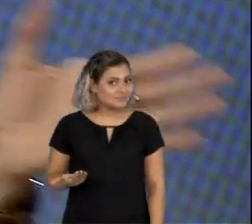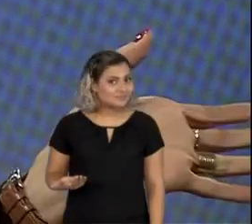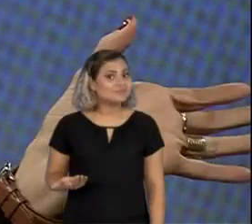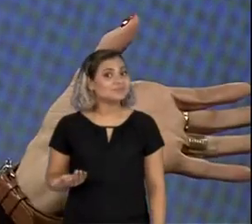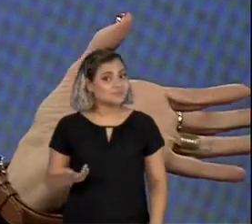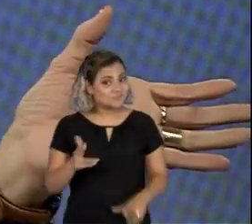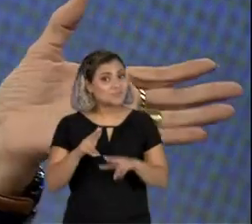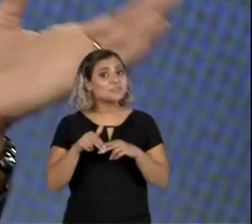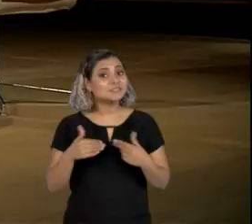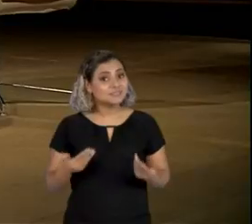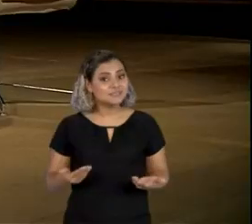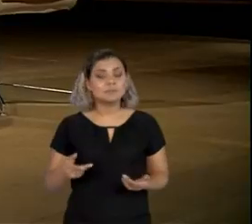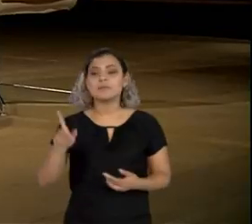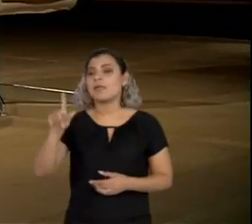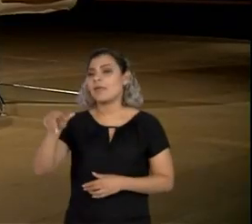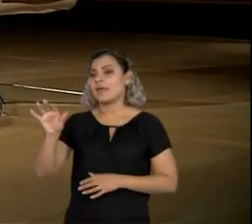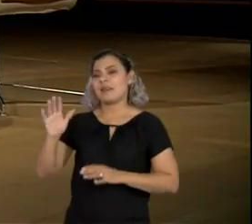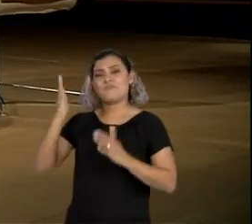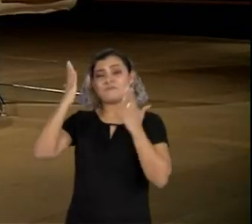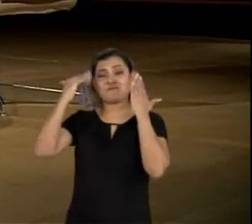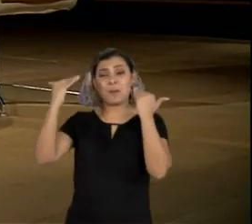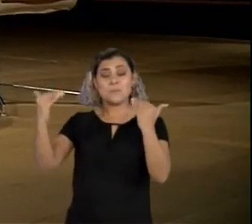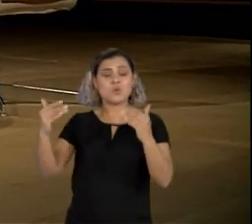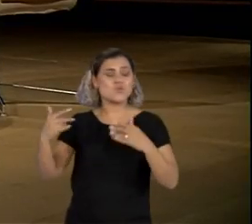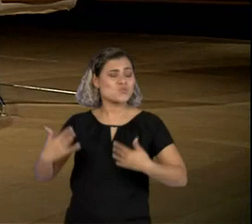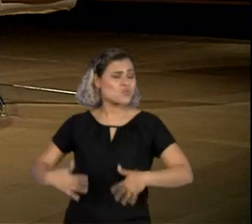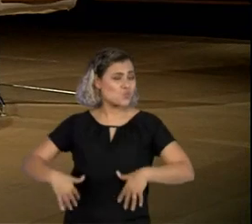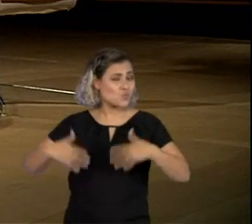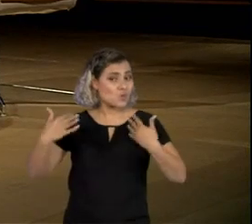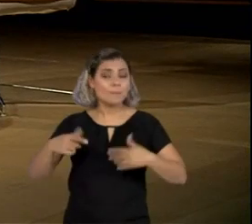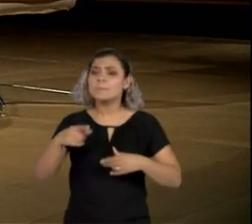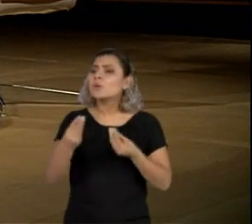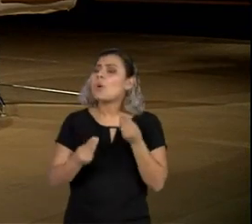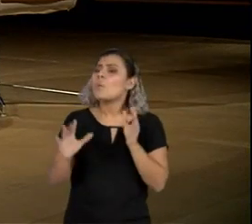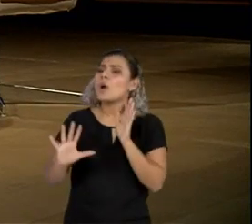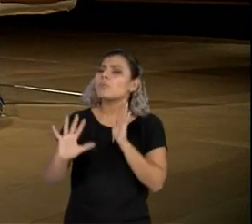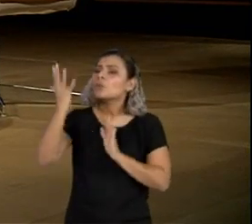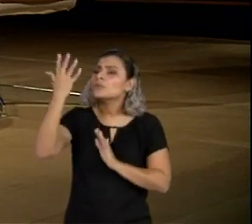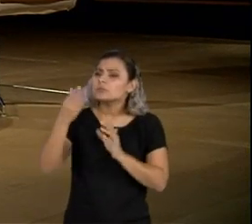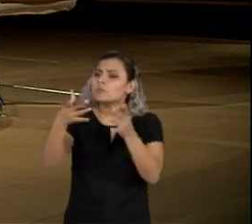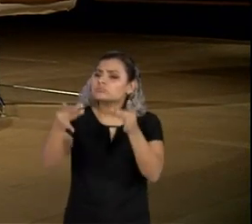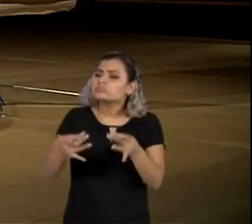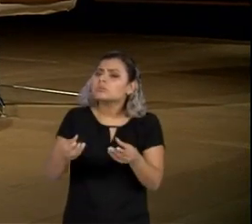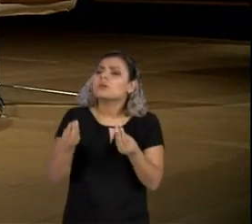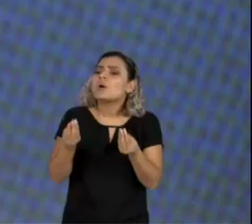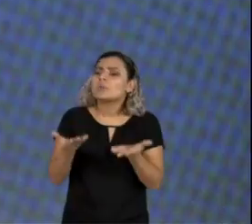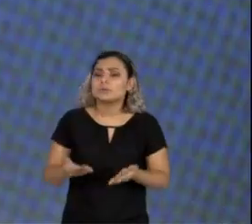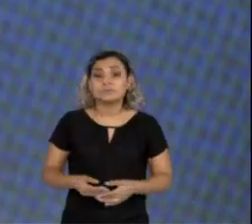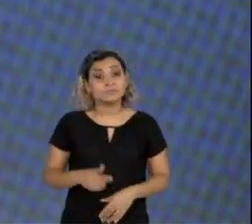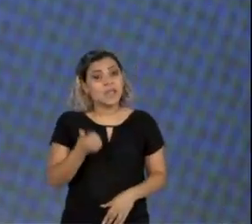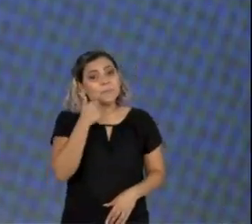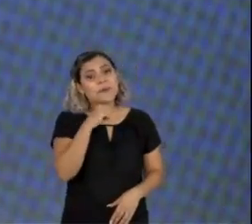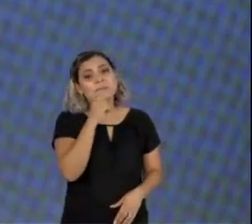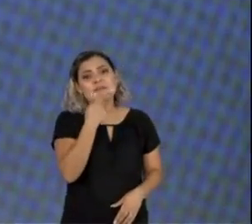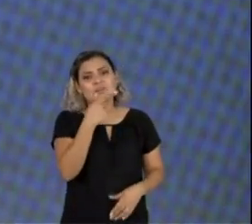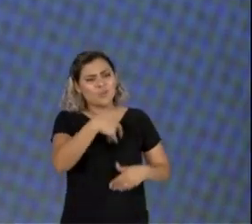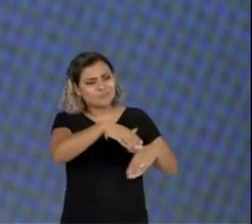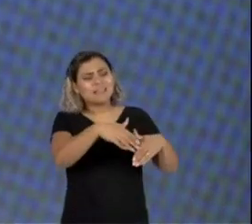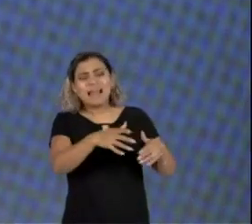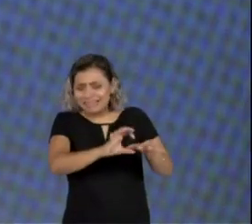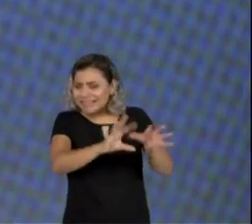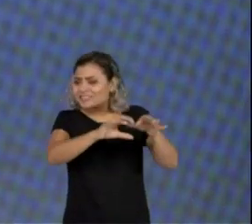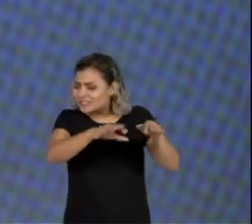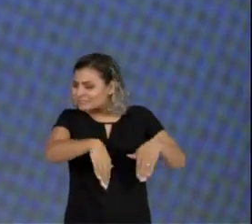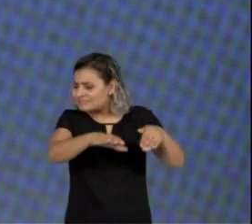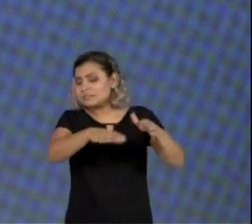Tá vendo? Te atropelei. Era um programa de sucesso na época, né? Mas como foi que isso aconteceu? Deve ter sido, mamãe deve ter dito, não aguento mais, deixa ela